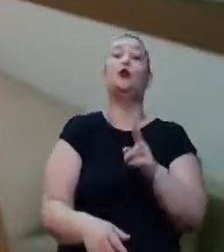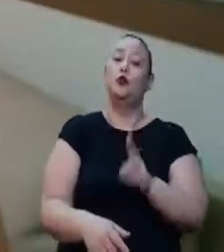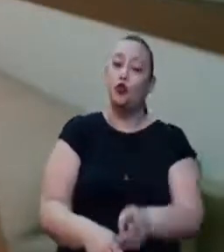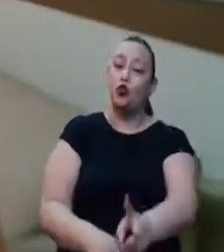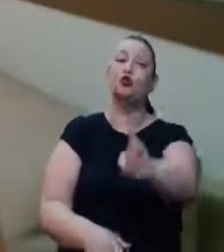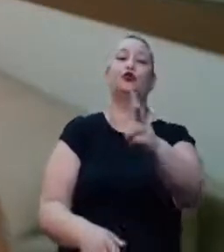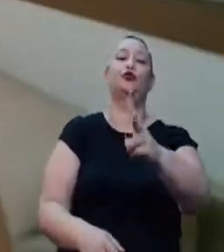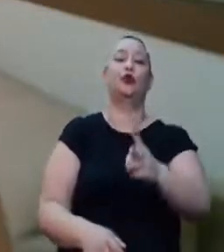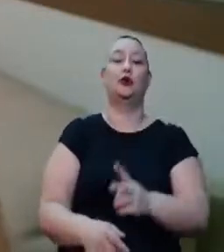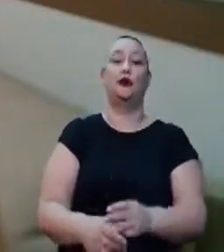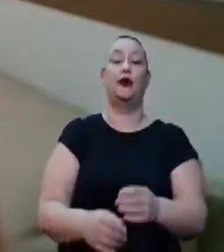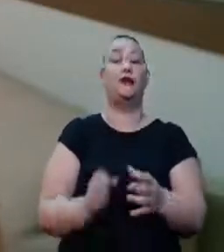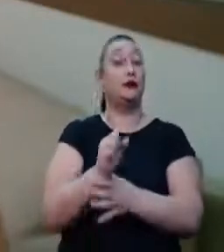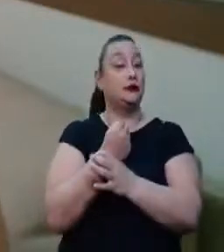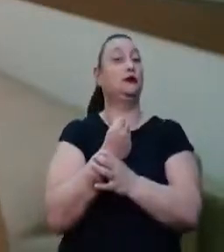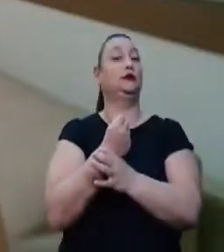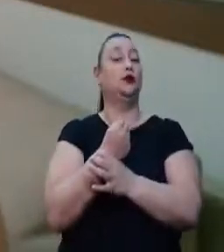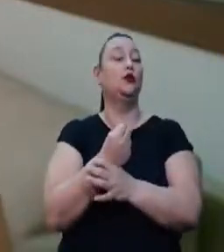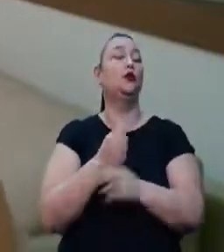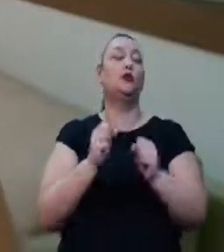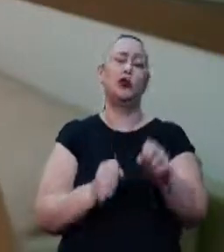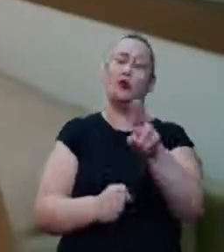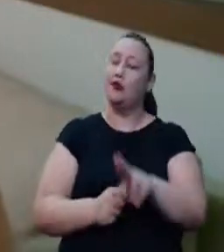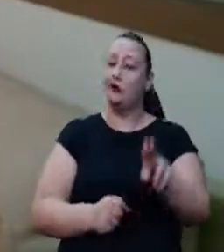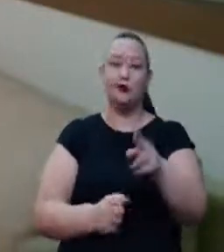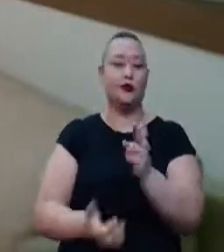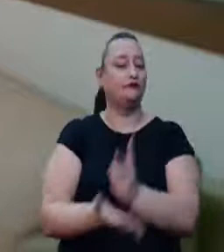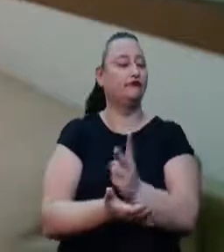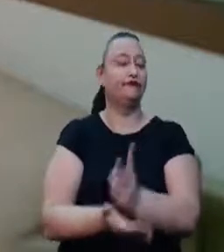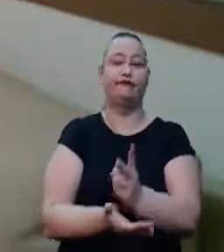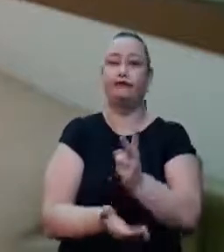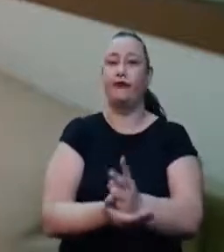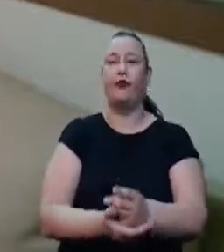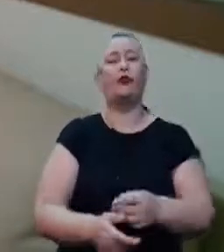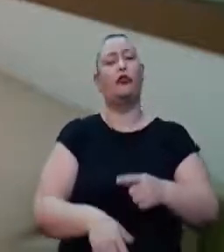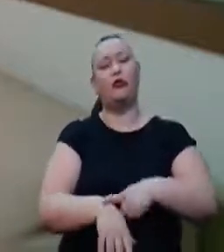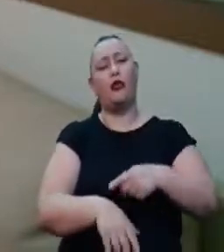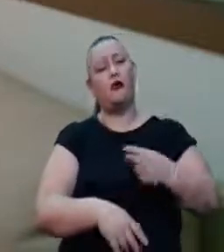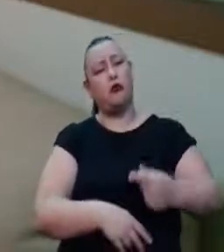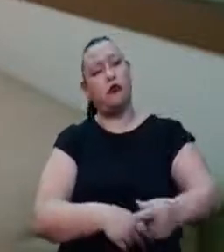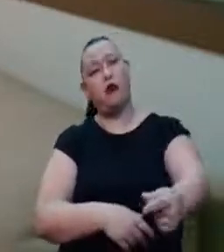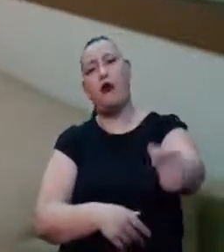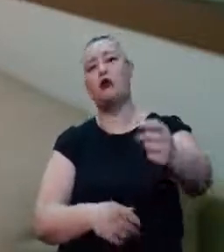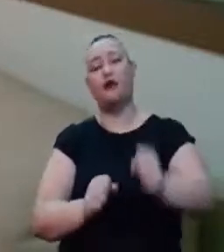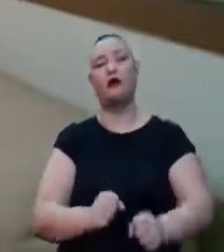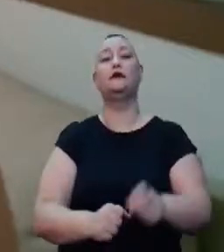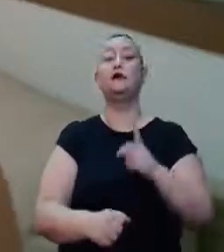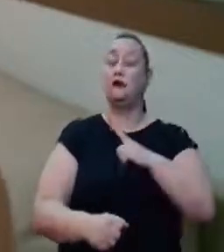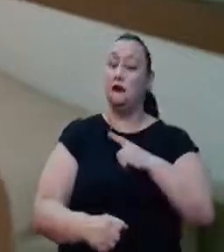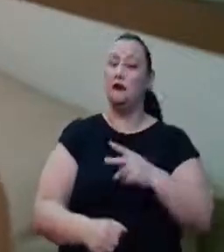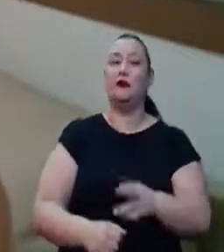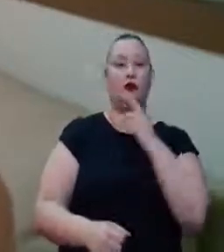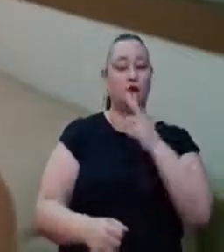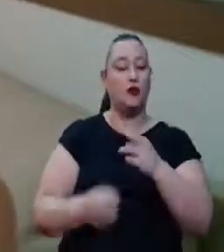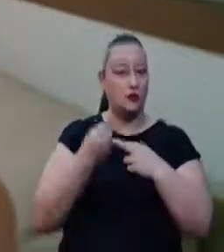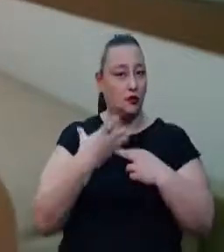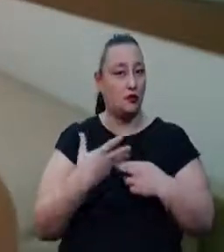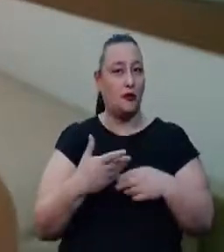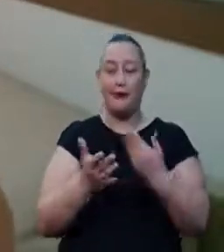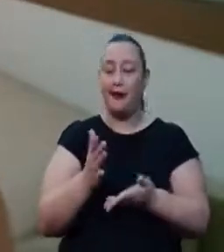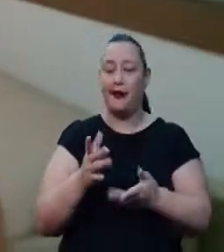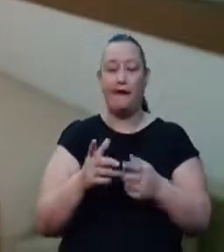dela agora é mais seguro, você pode utilizar e por muito mais tempo ela vai continuar a fazer efeito, ela não vai perder mais esse